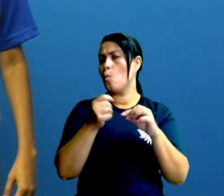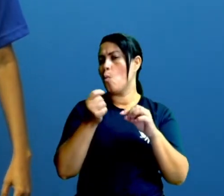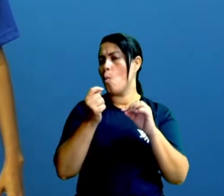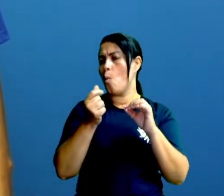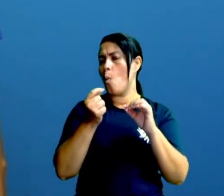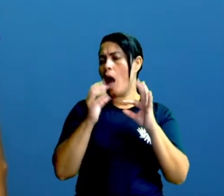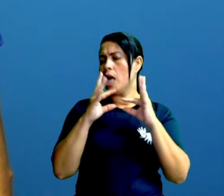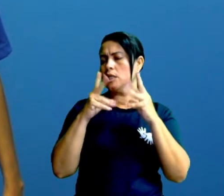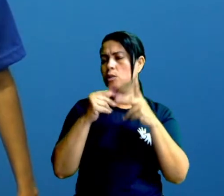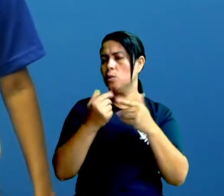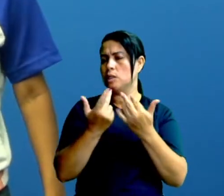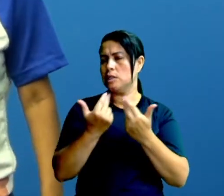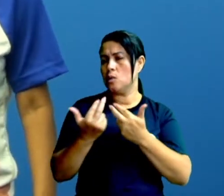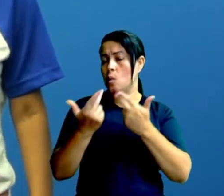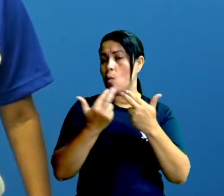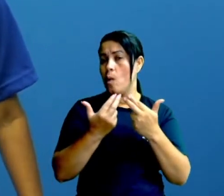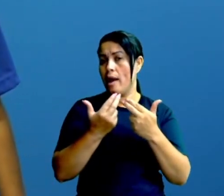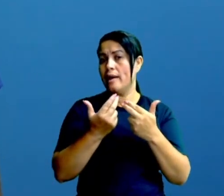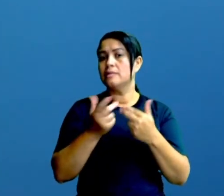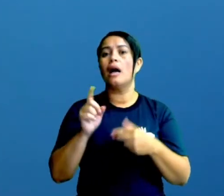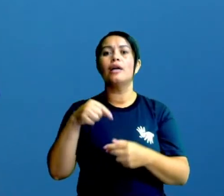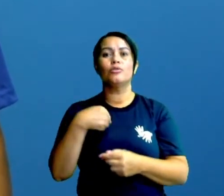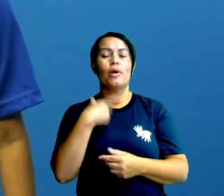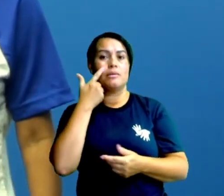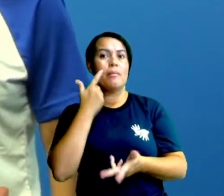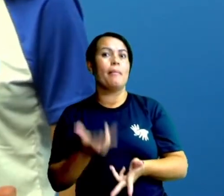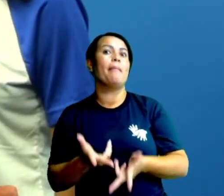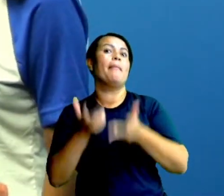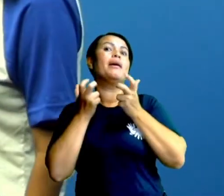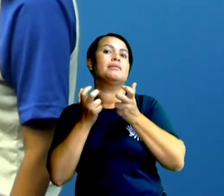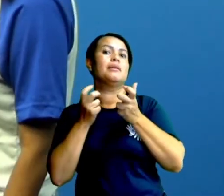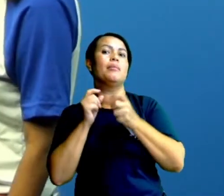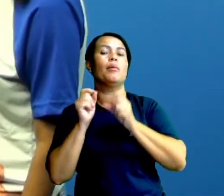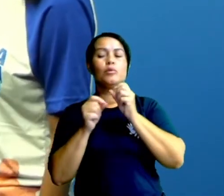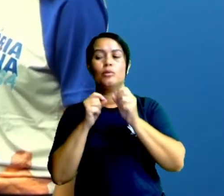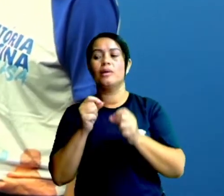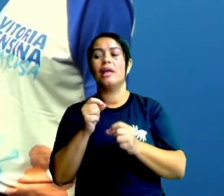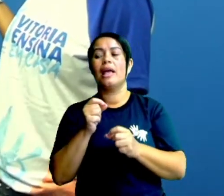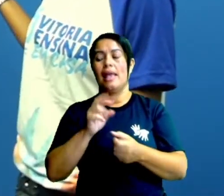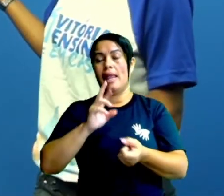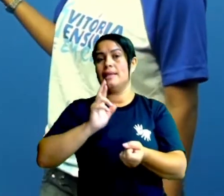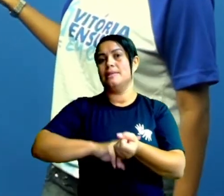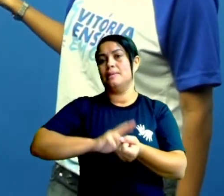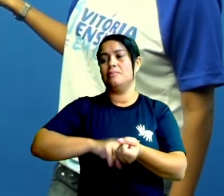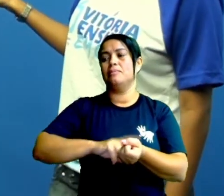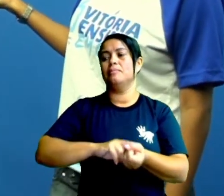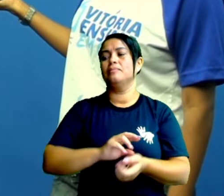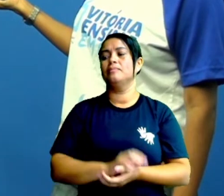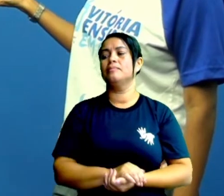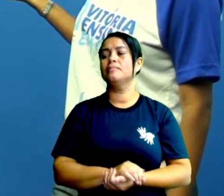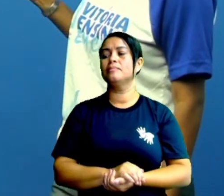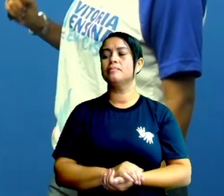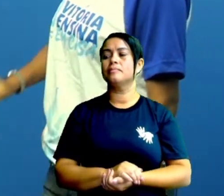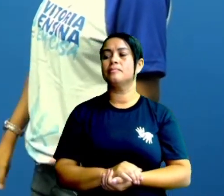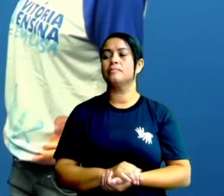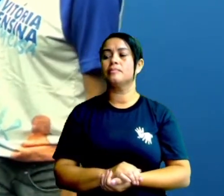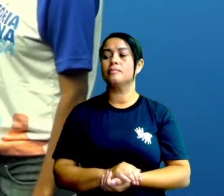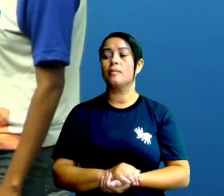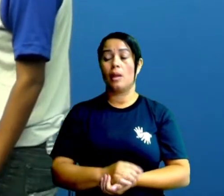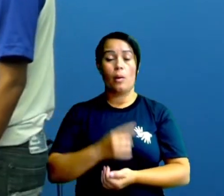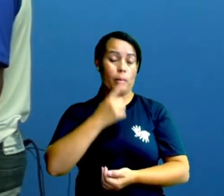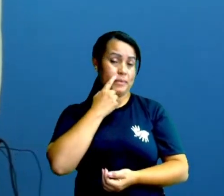todas iguais faz com que a gente tenha esse sonzinho que faz com que elas he-man e